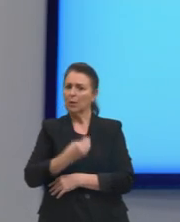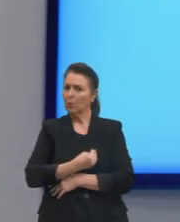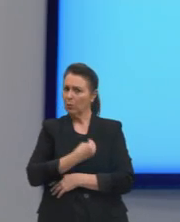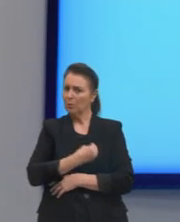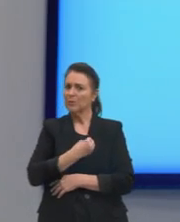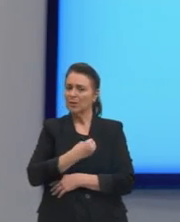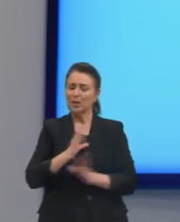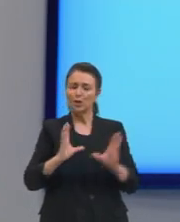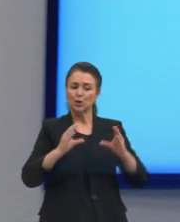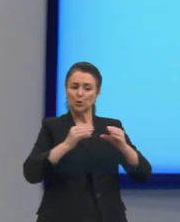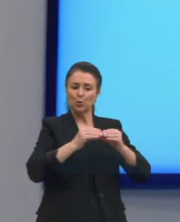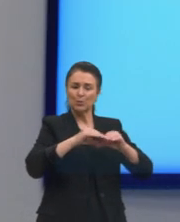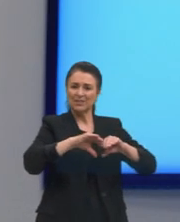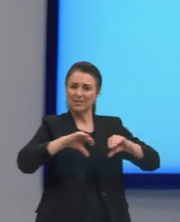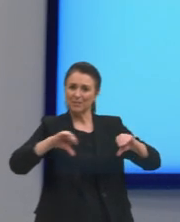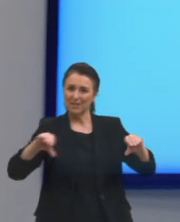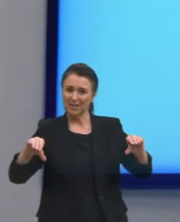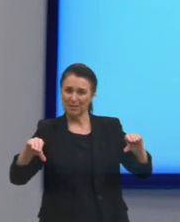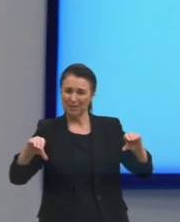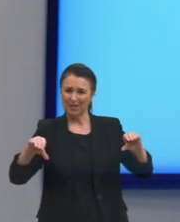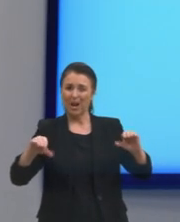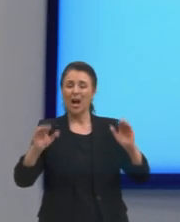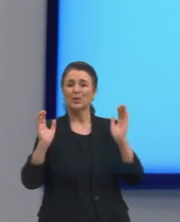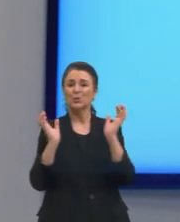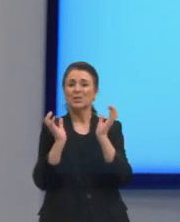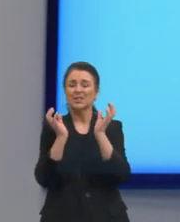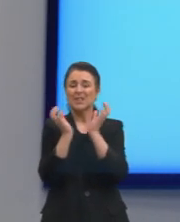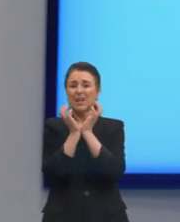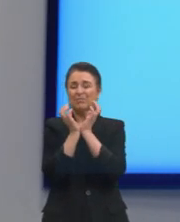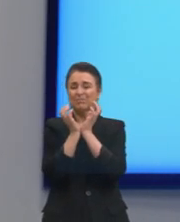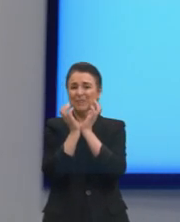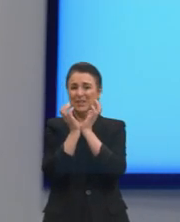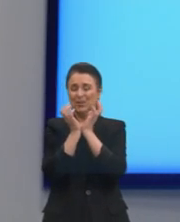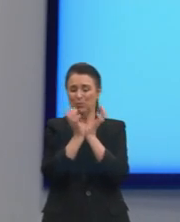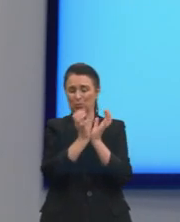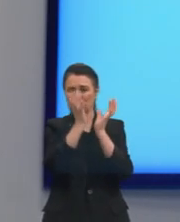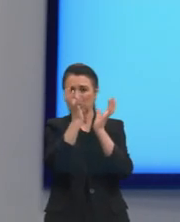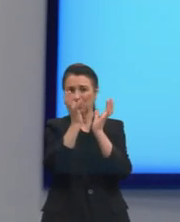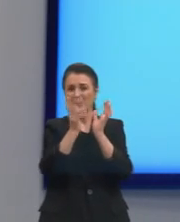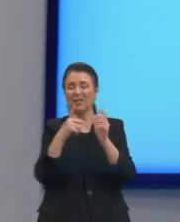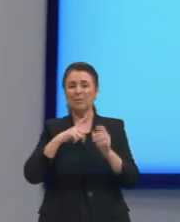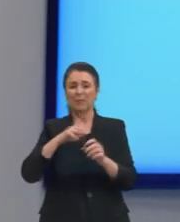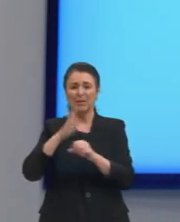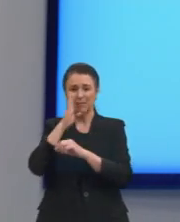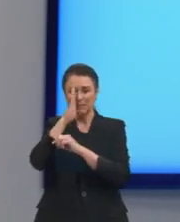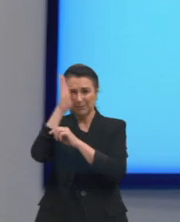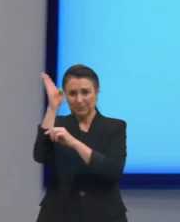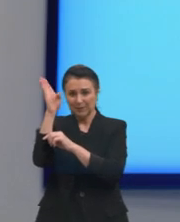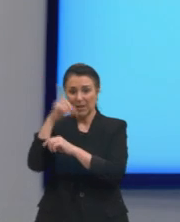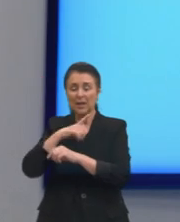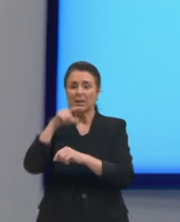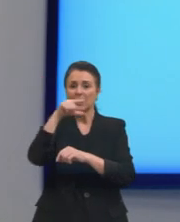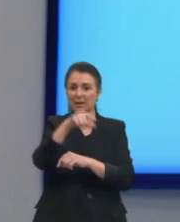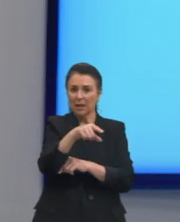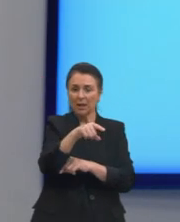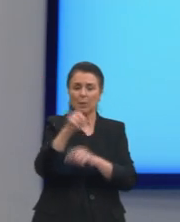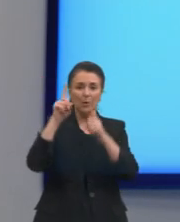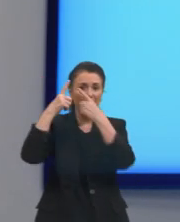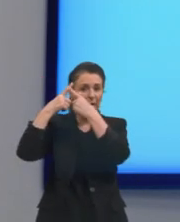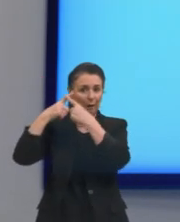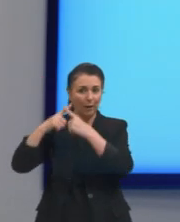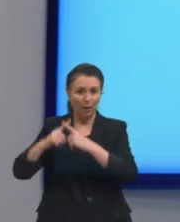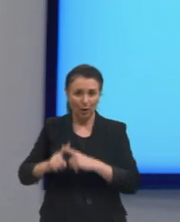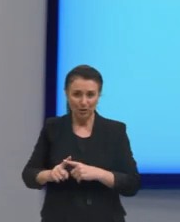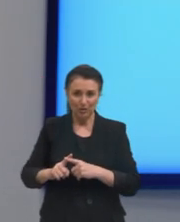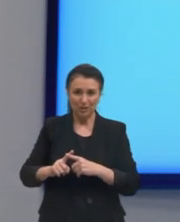sociedade classista e hierarquizada em função do Capital na qual se instaura a lógica da